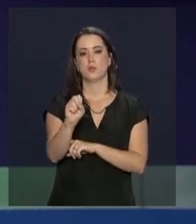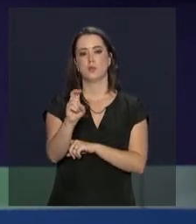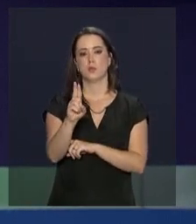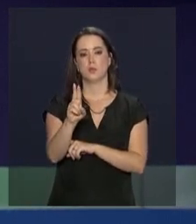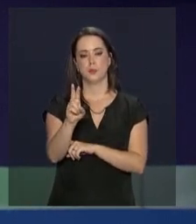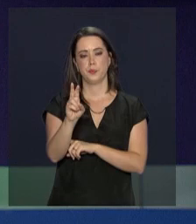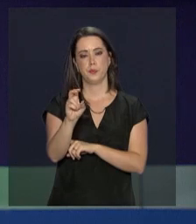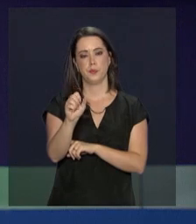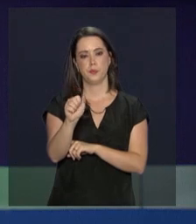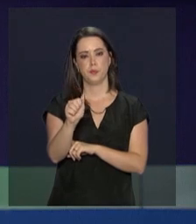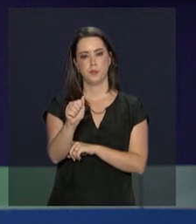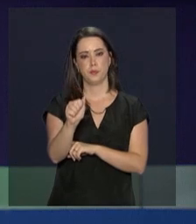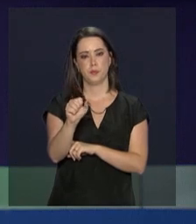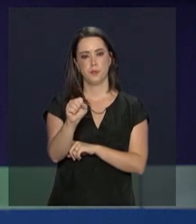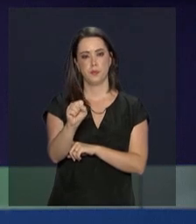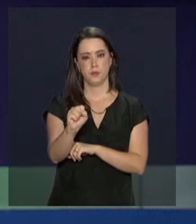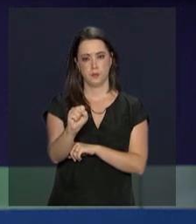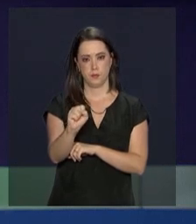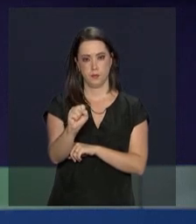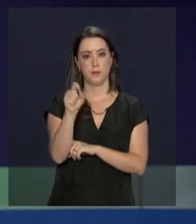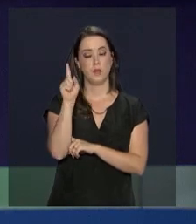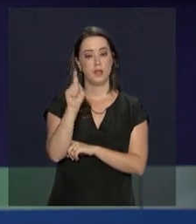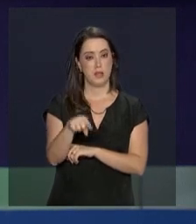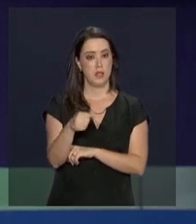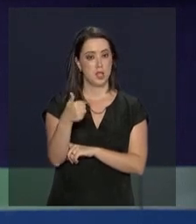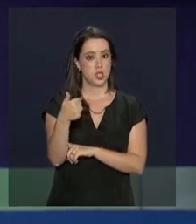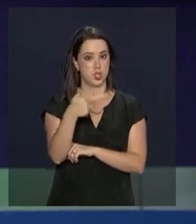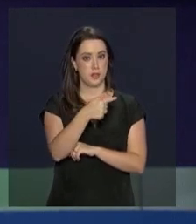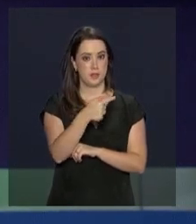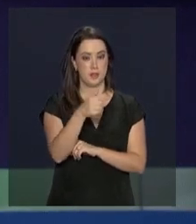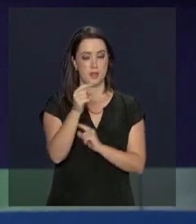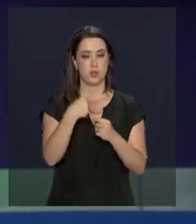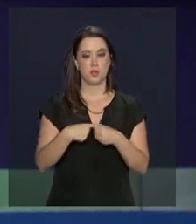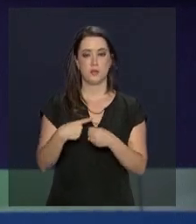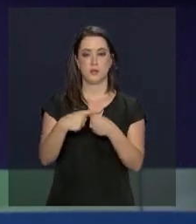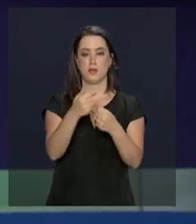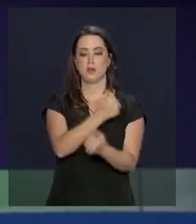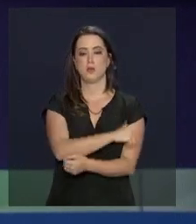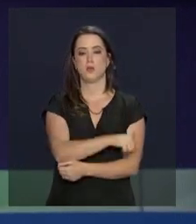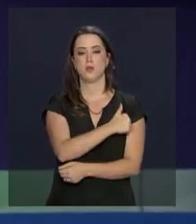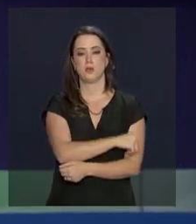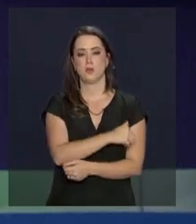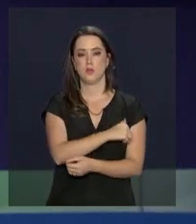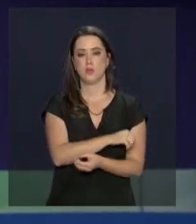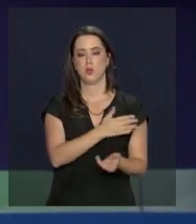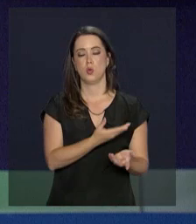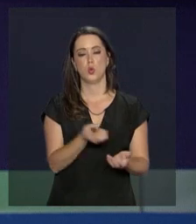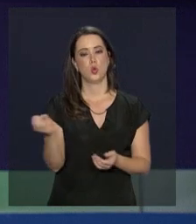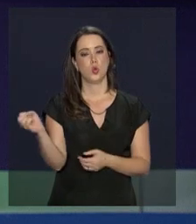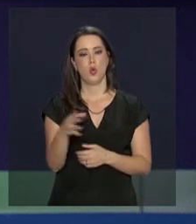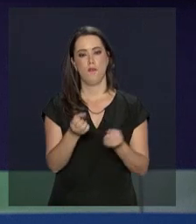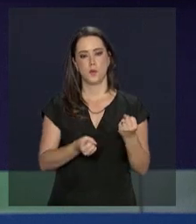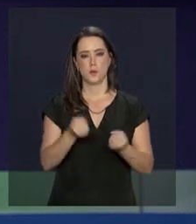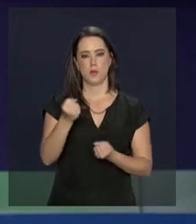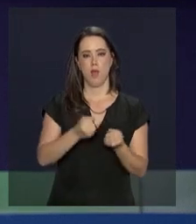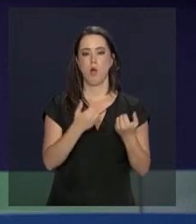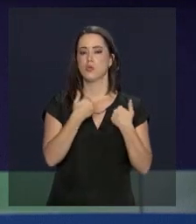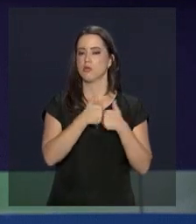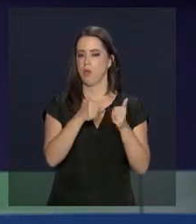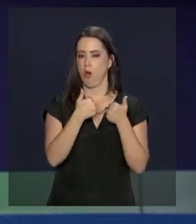único de assistência social suas dezessete municípios do rio de janeiro receberam carros microônibus